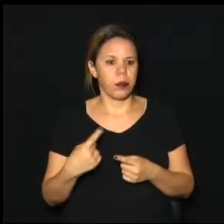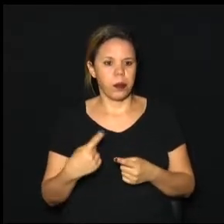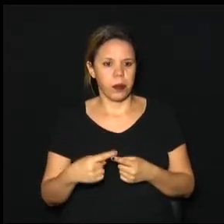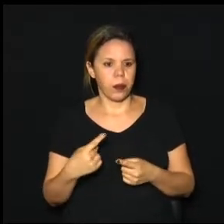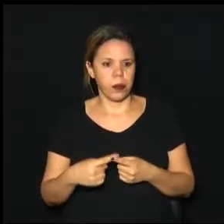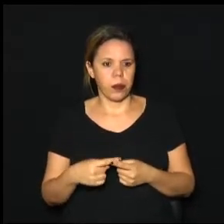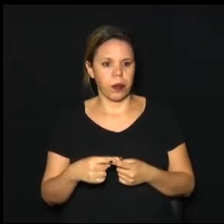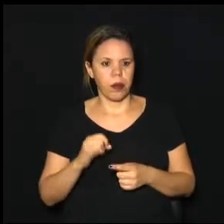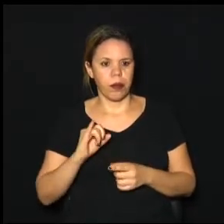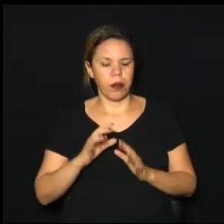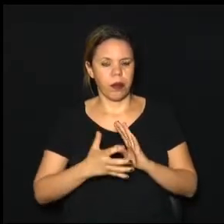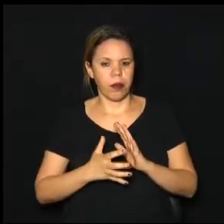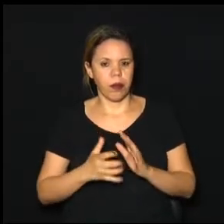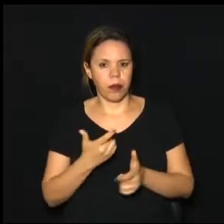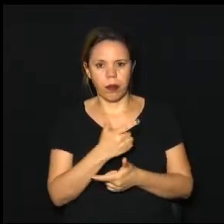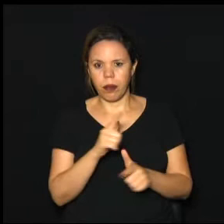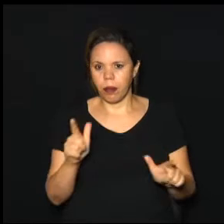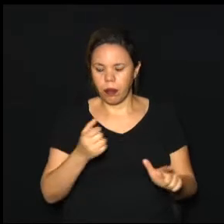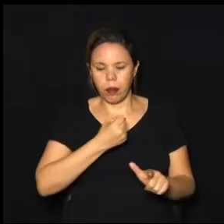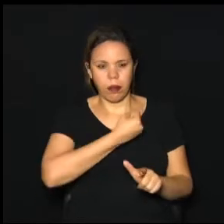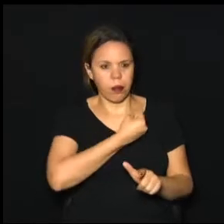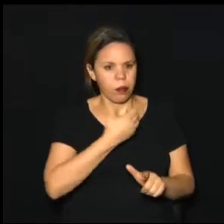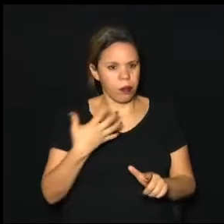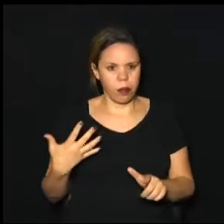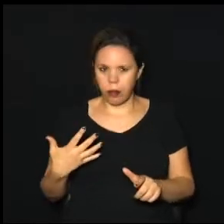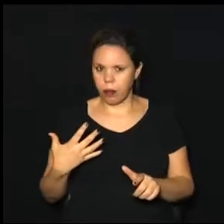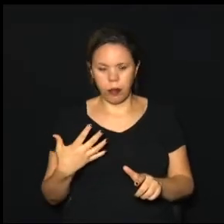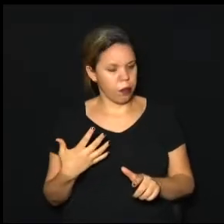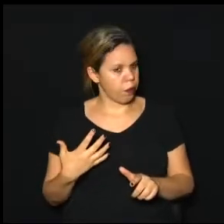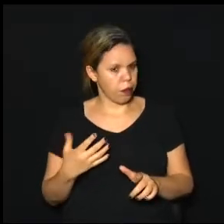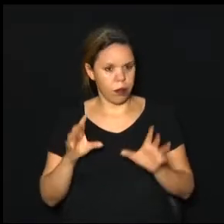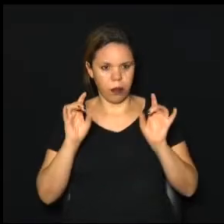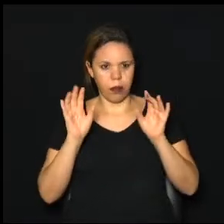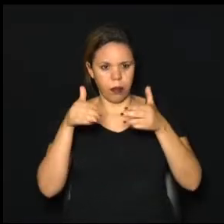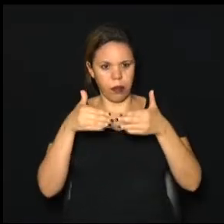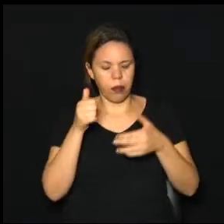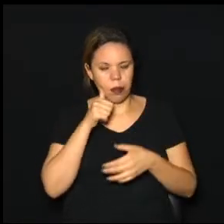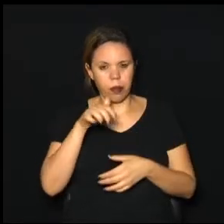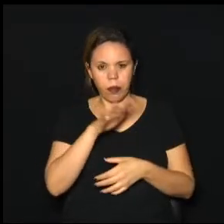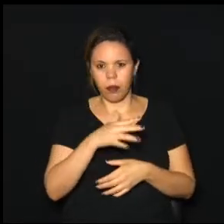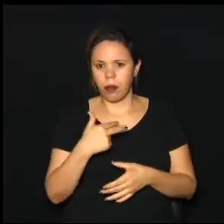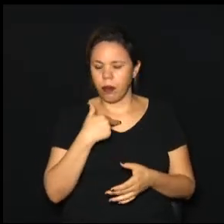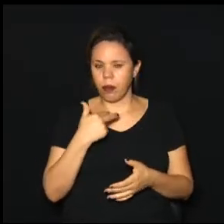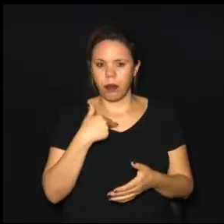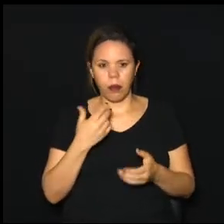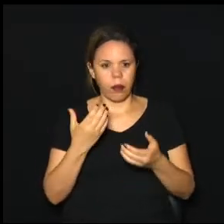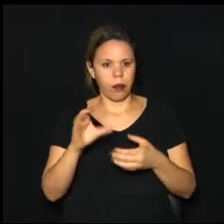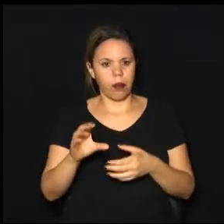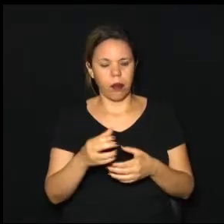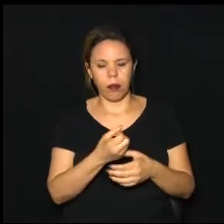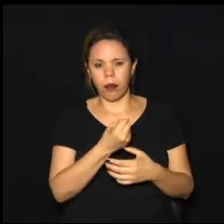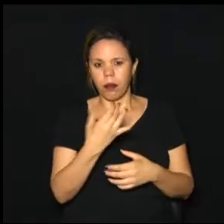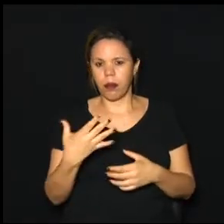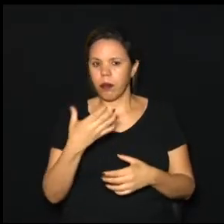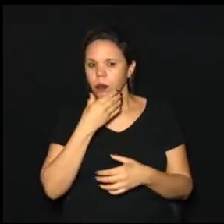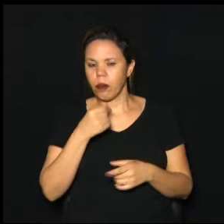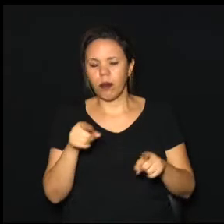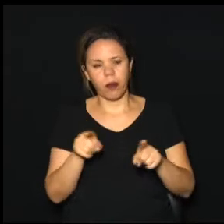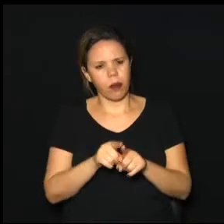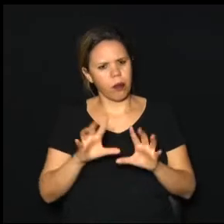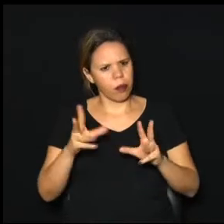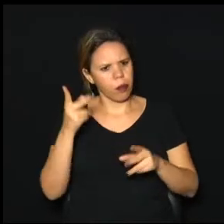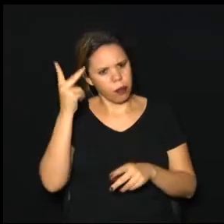Porque se os partidos não tiverem um número específico de mulheres, eles não podem lançar um número específico de homens. Todo mundo